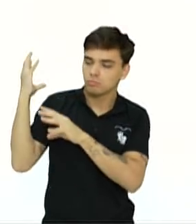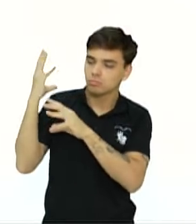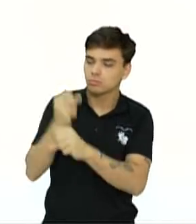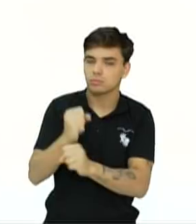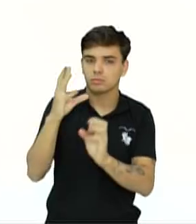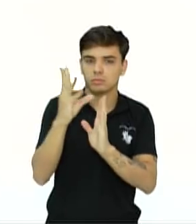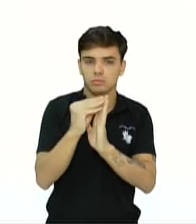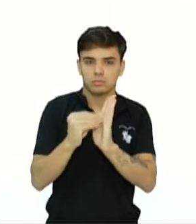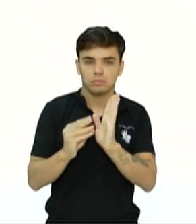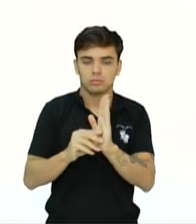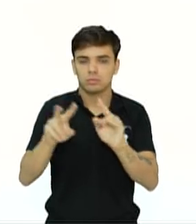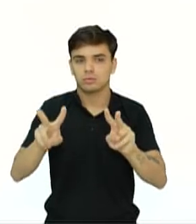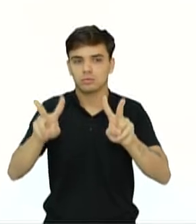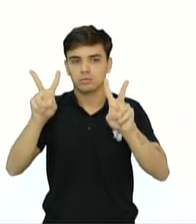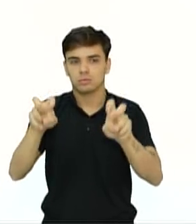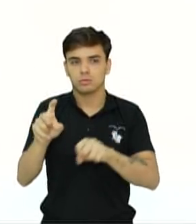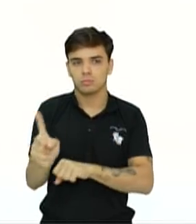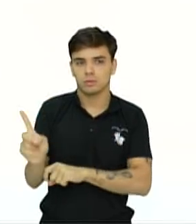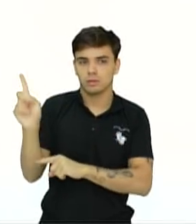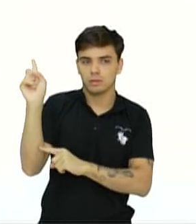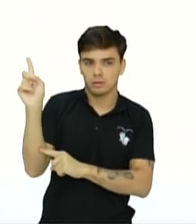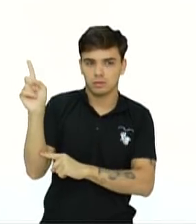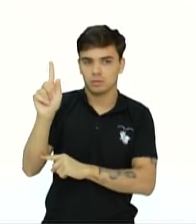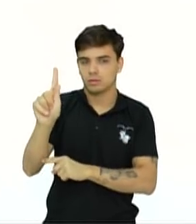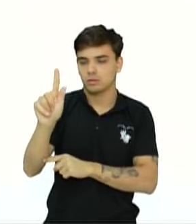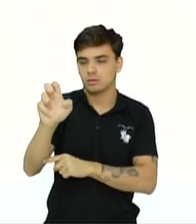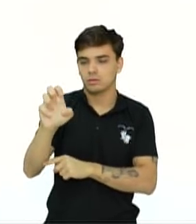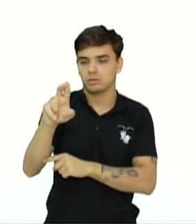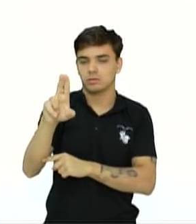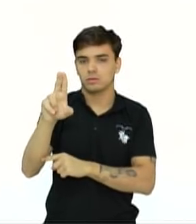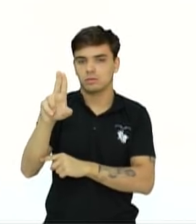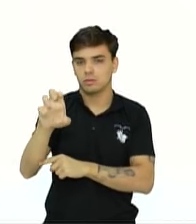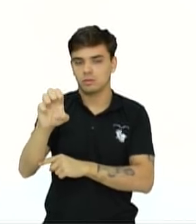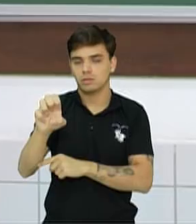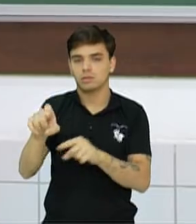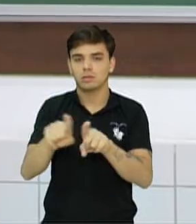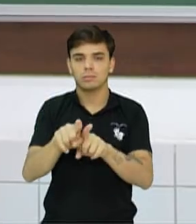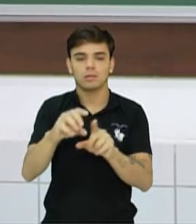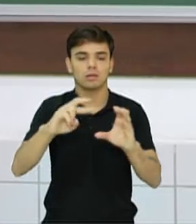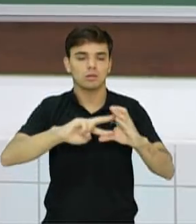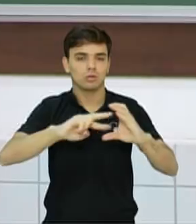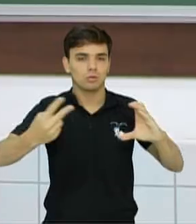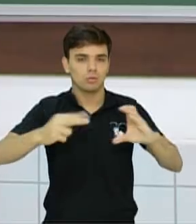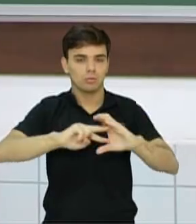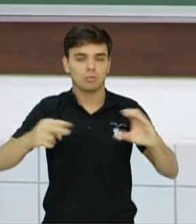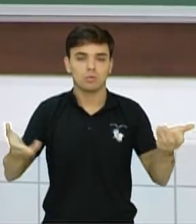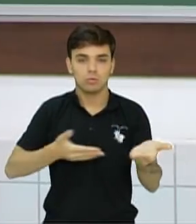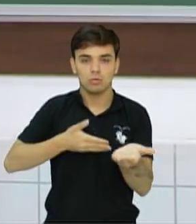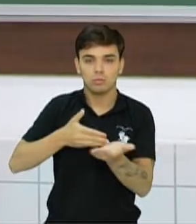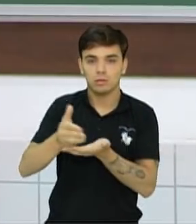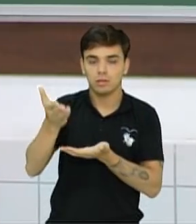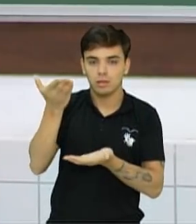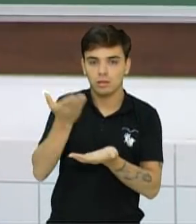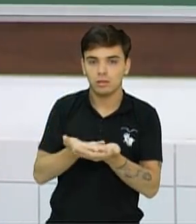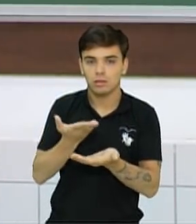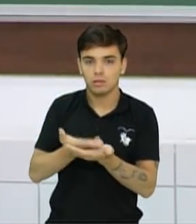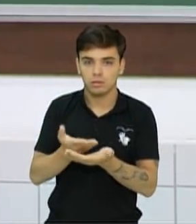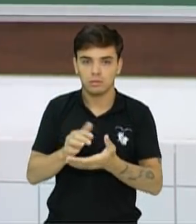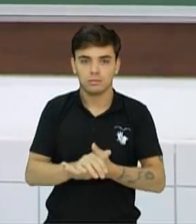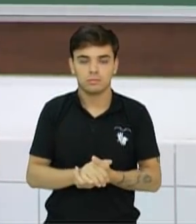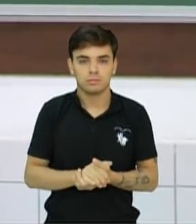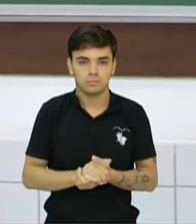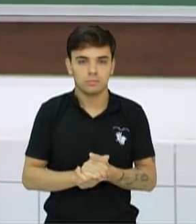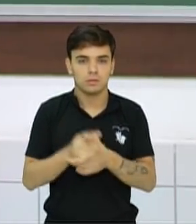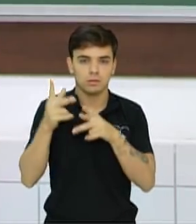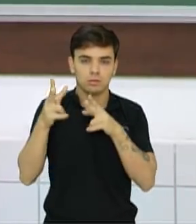conteúdos sobre os ácidos nucleicos, genes e cromossomos. Vamos iniciar a nossa aula de hoje, como